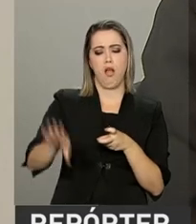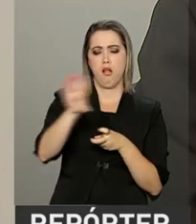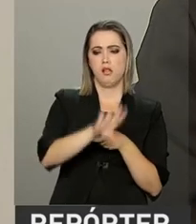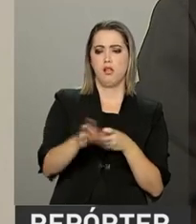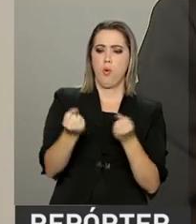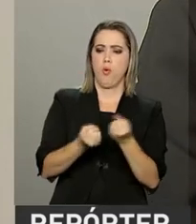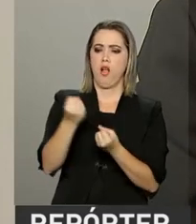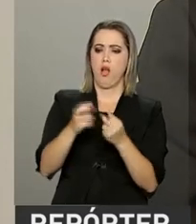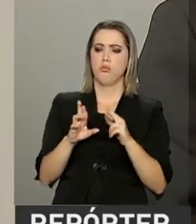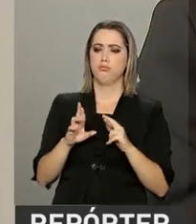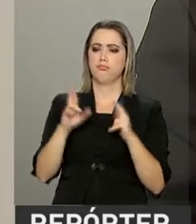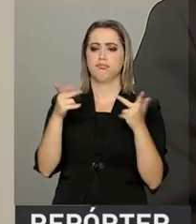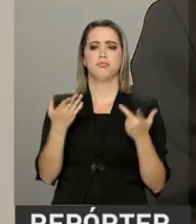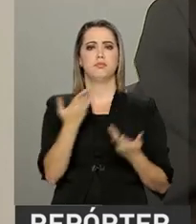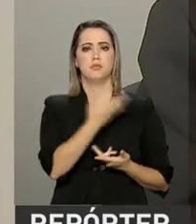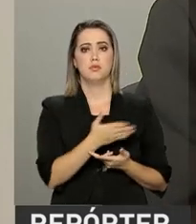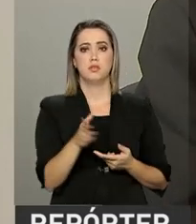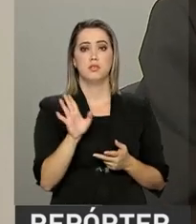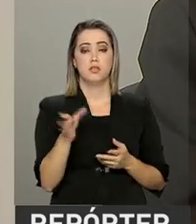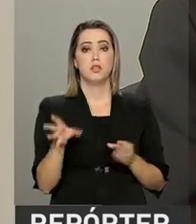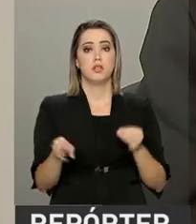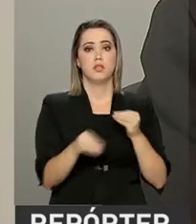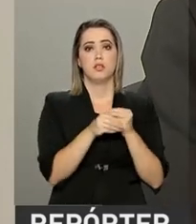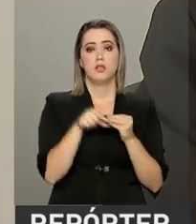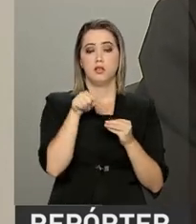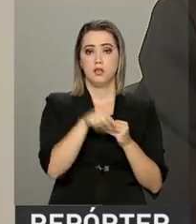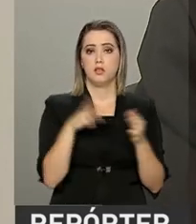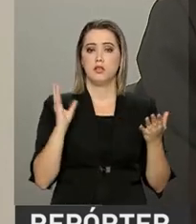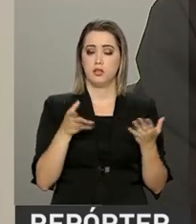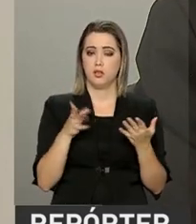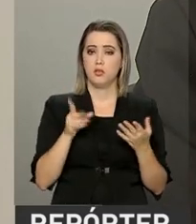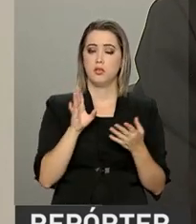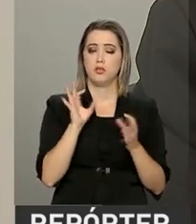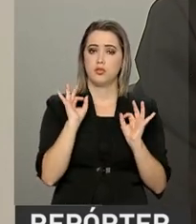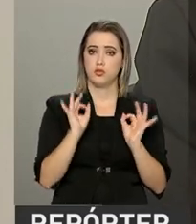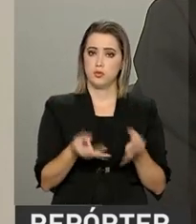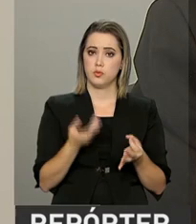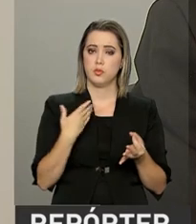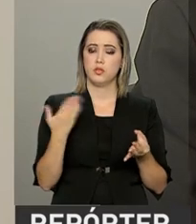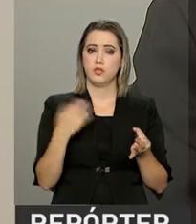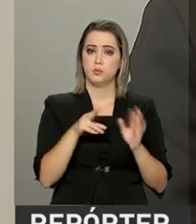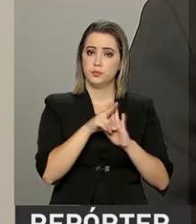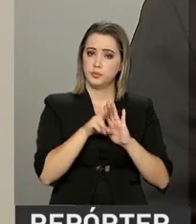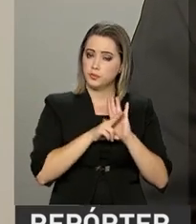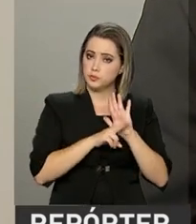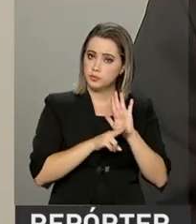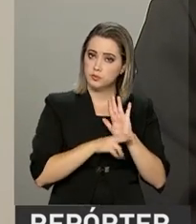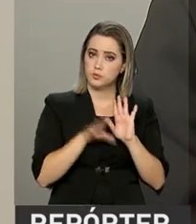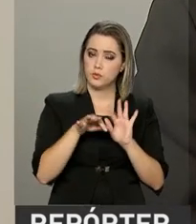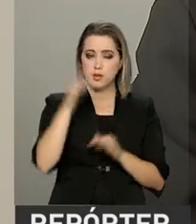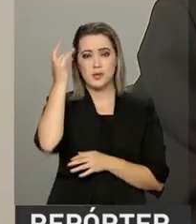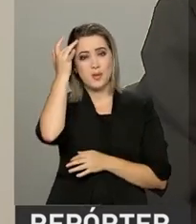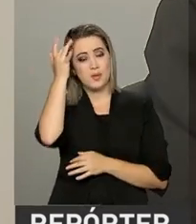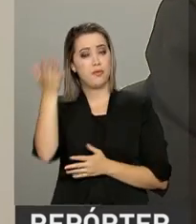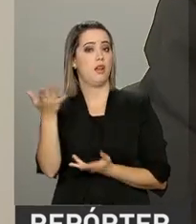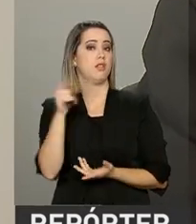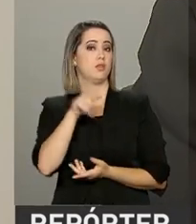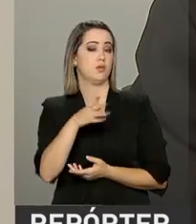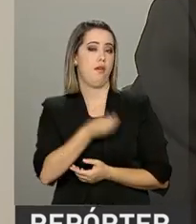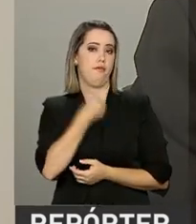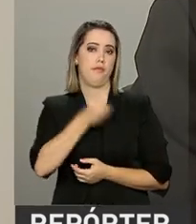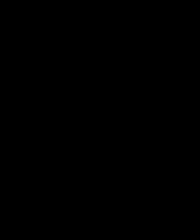são integradas no processo que agora já está regulamentado pelo Conselho Nacional de Trânsito e isto facilita a vida